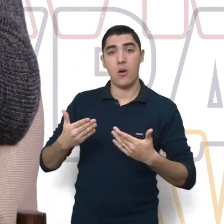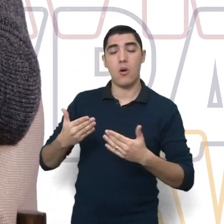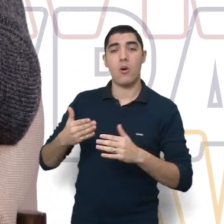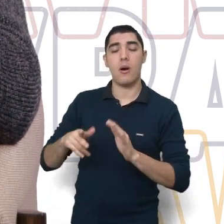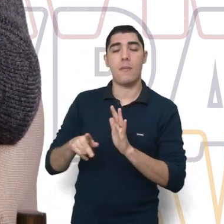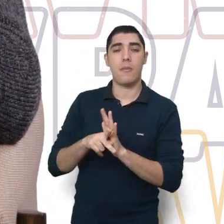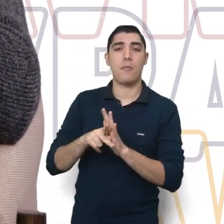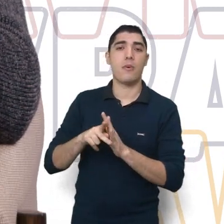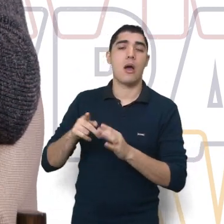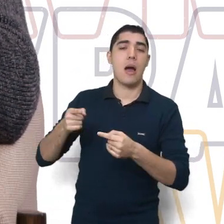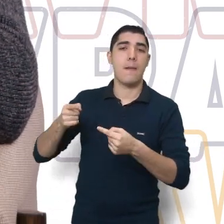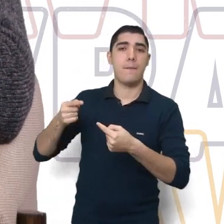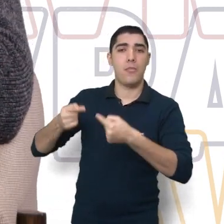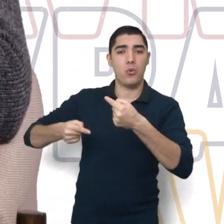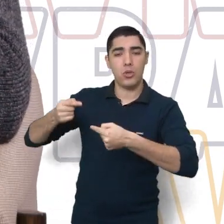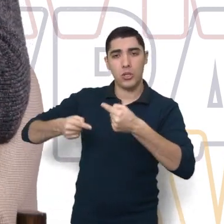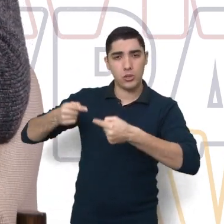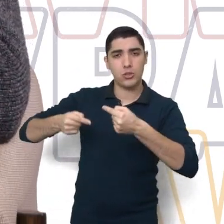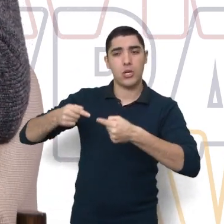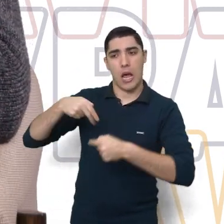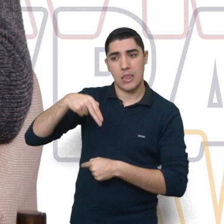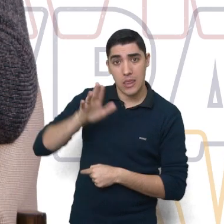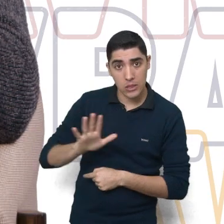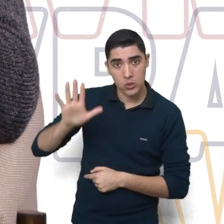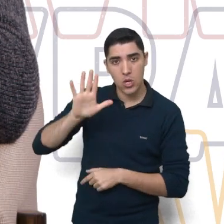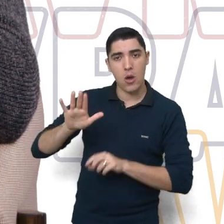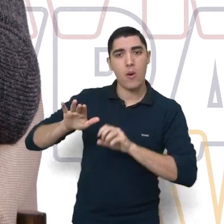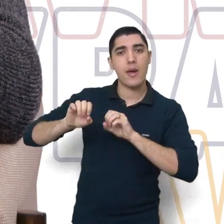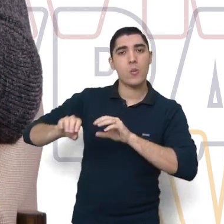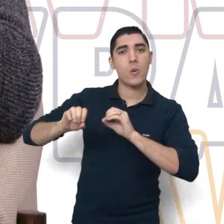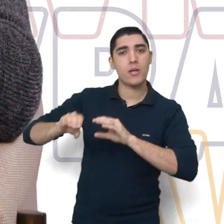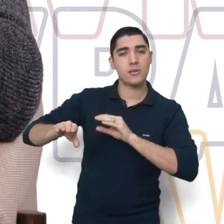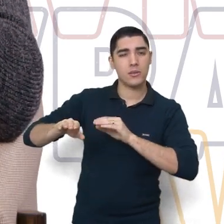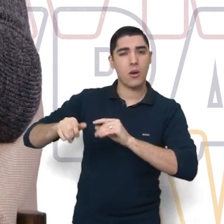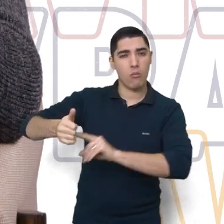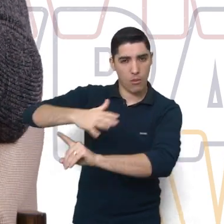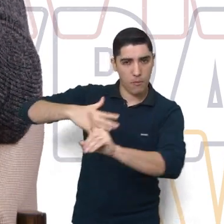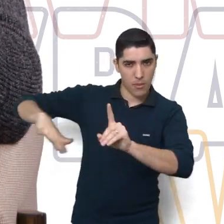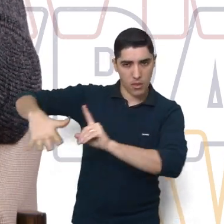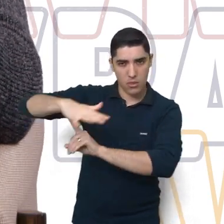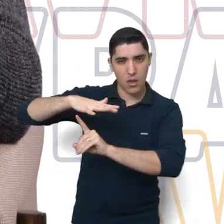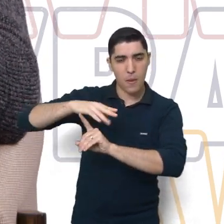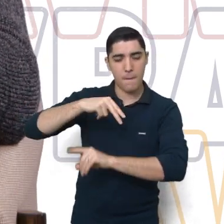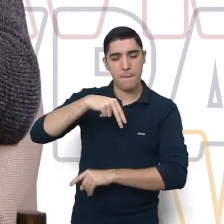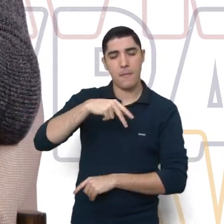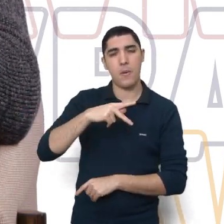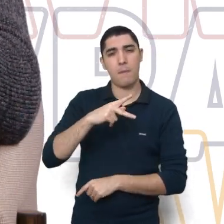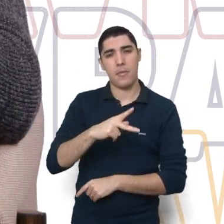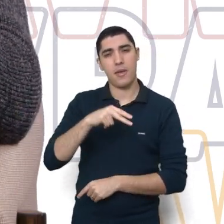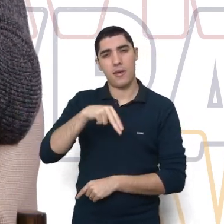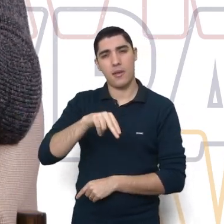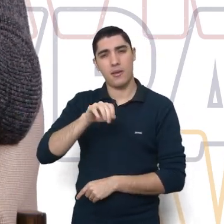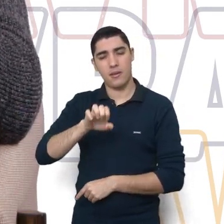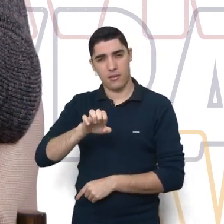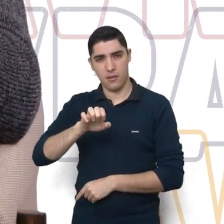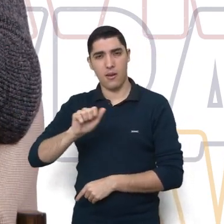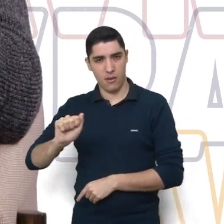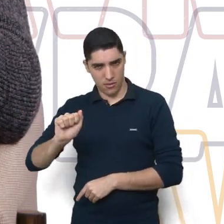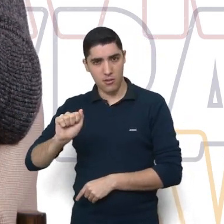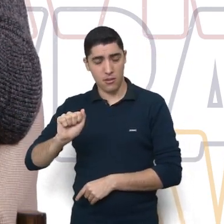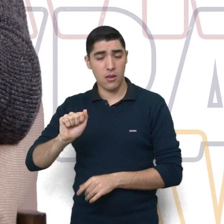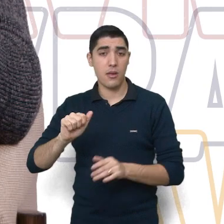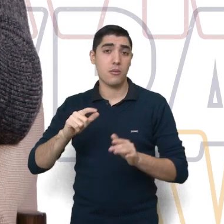educação ambiental ela ela não define Ela não ela não deixa extremamente Claro que ela